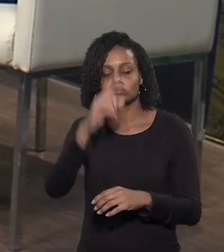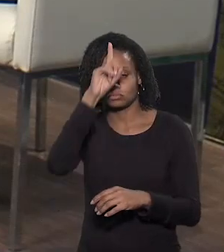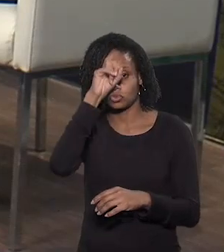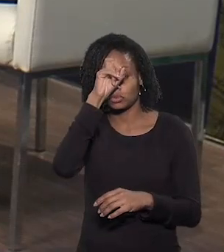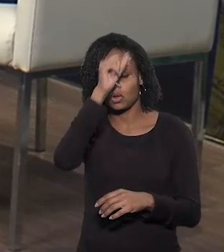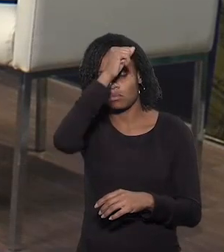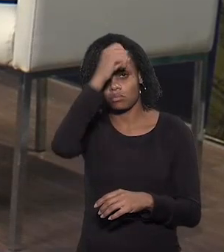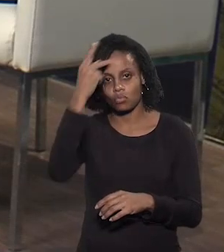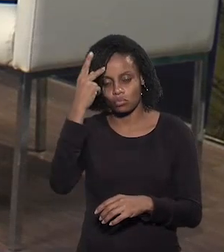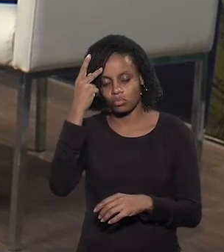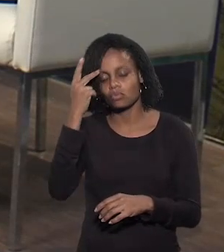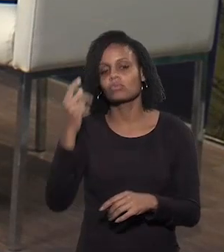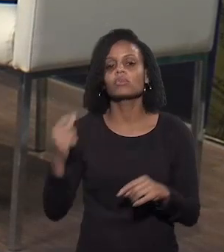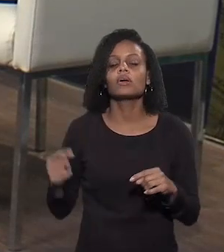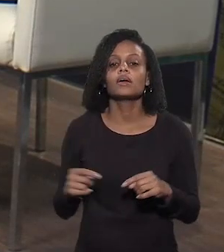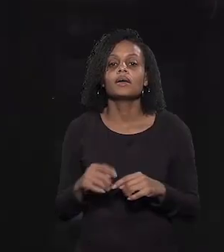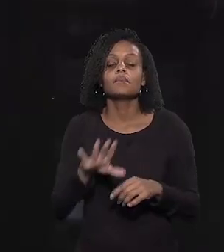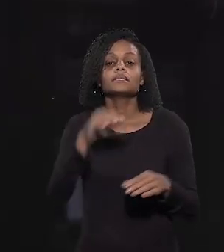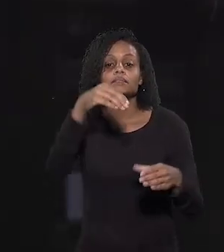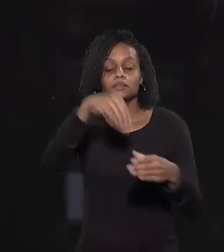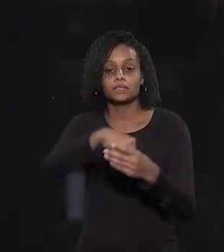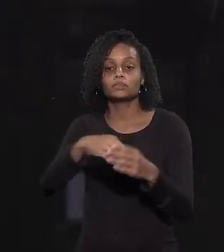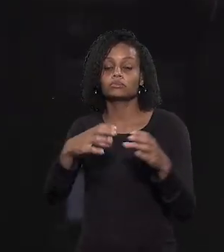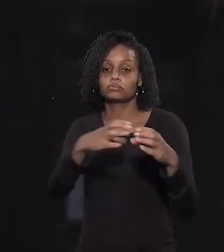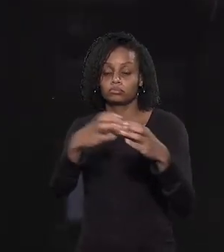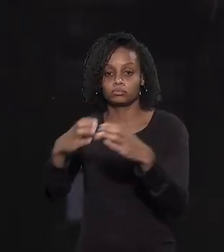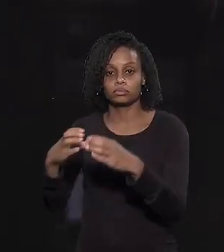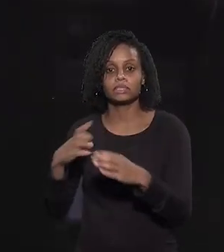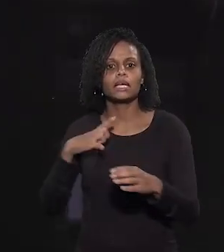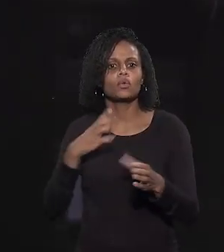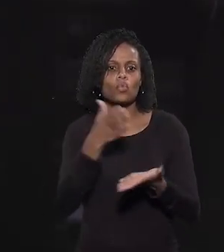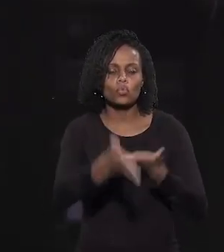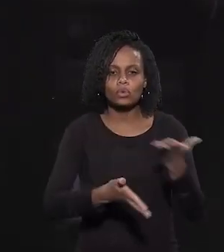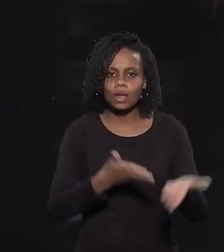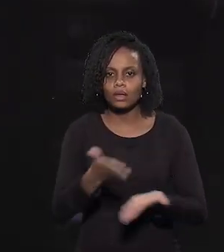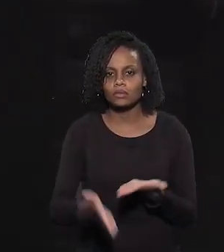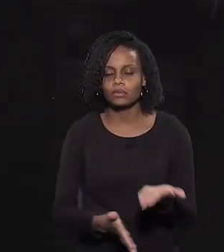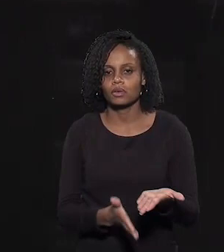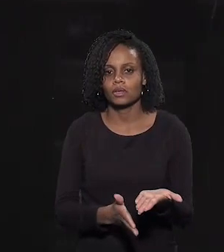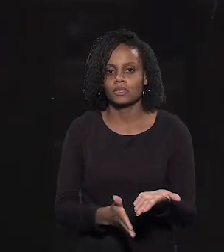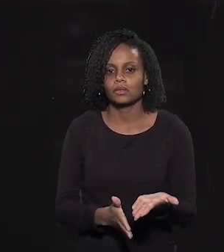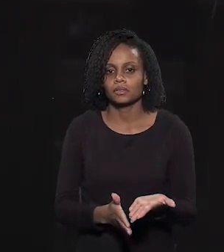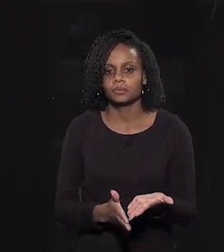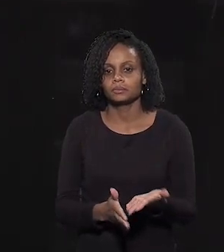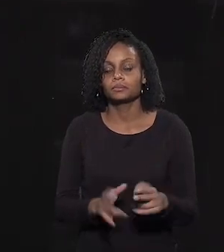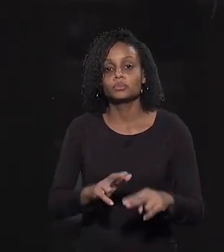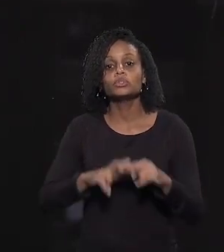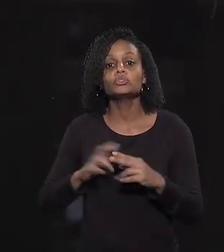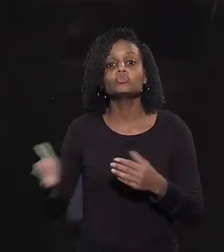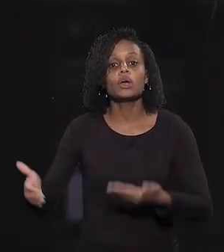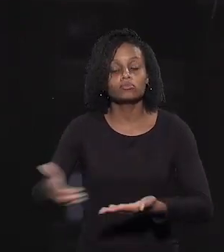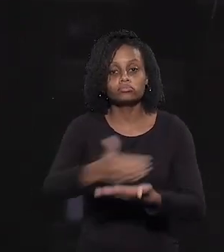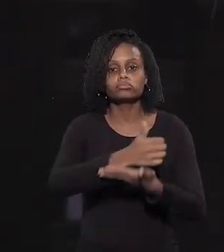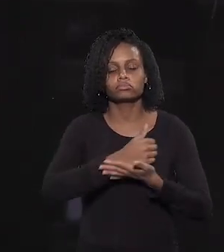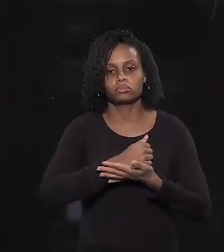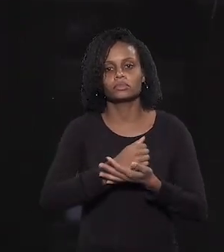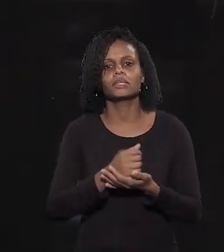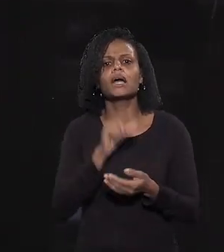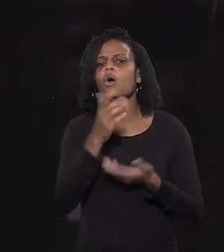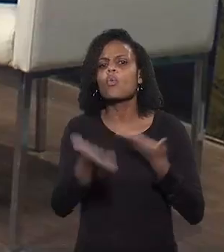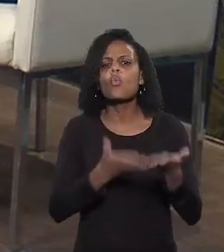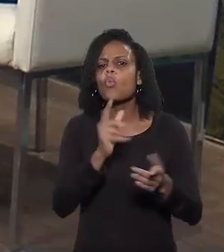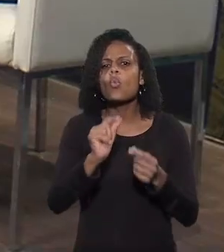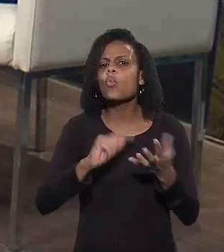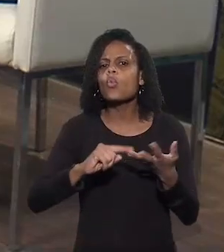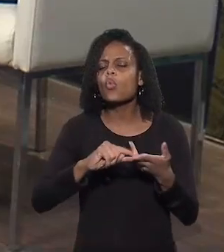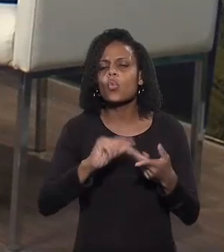Exatamente. Mas dentro das instituições, eles recebem os cuidados. Por conta disso, eles são acolhidos.